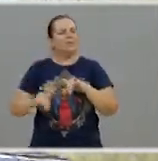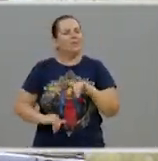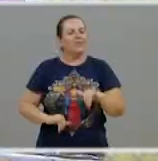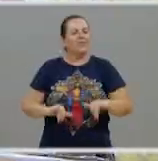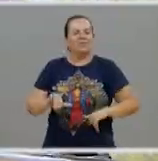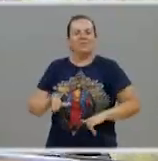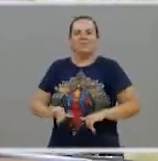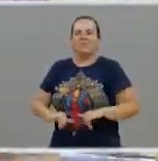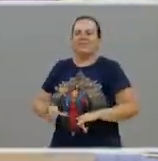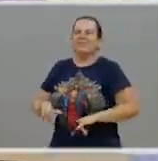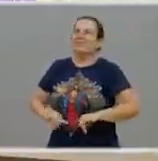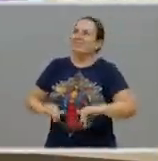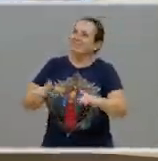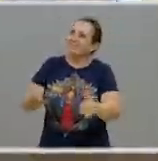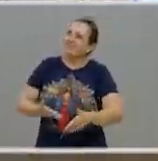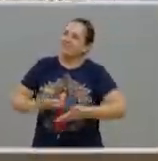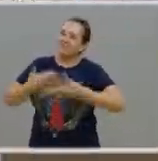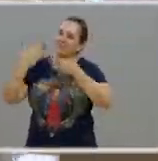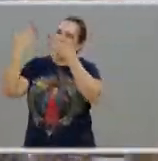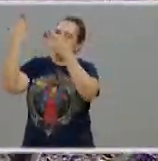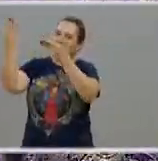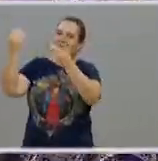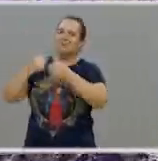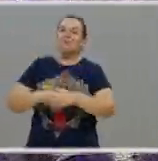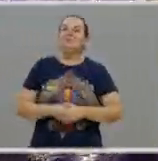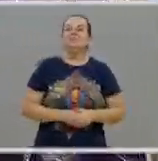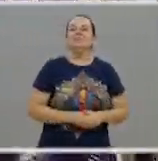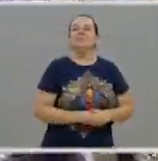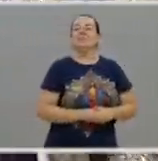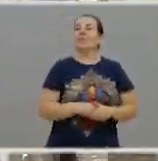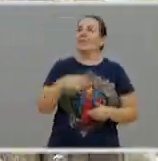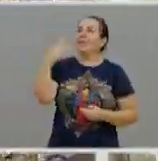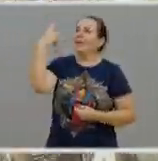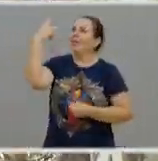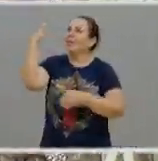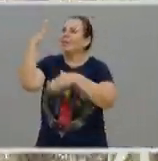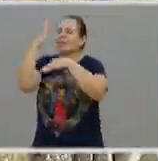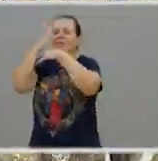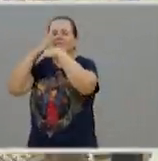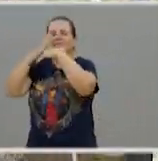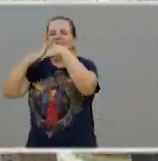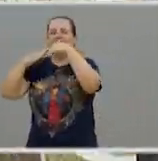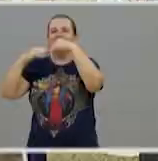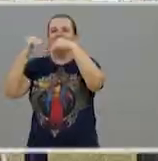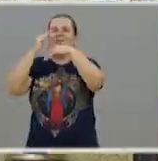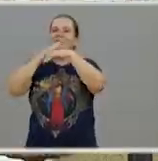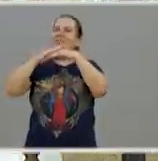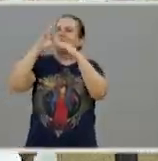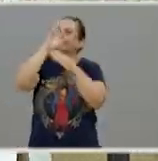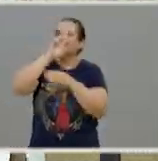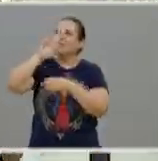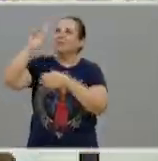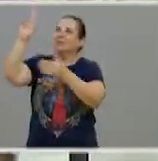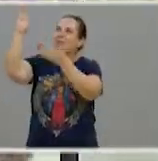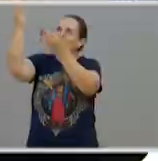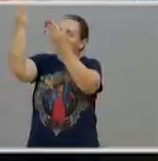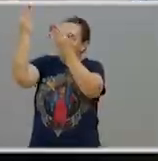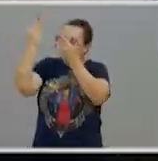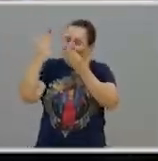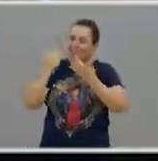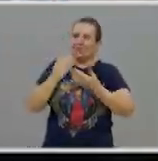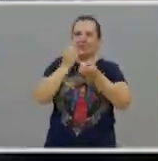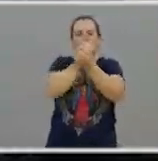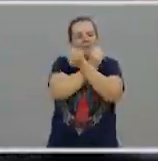meus sofrer. Levante a mão pro céu. A tua ternura,